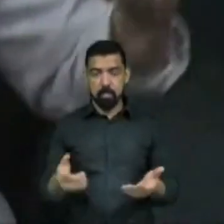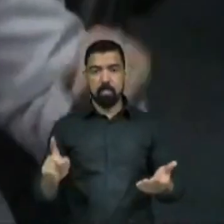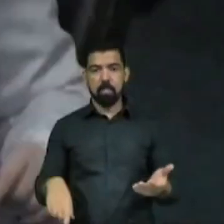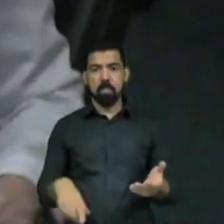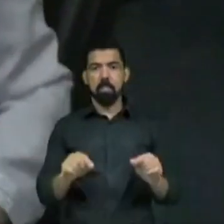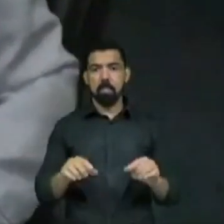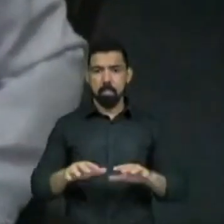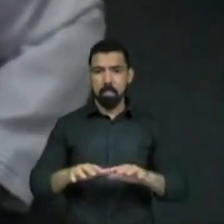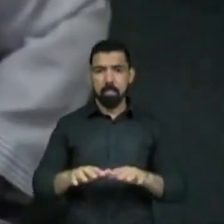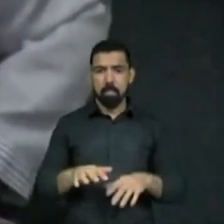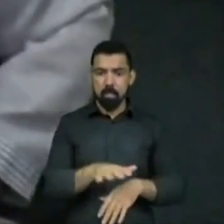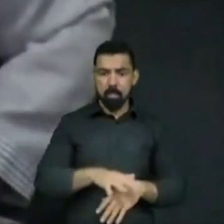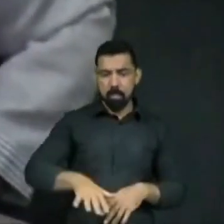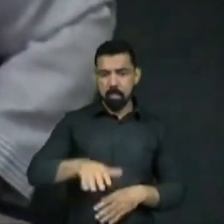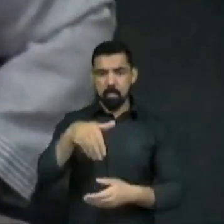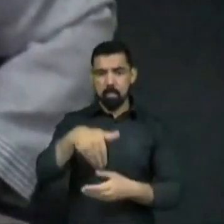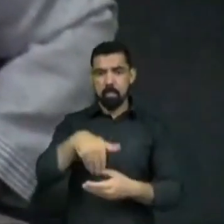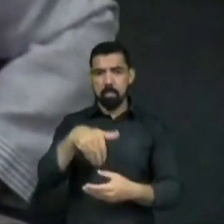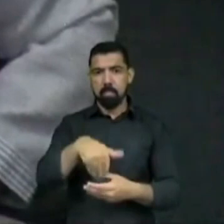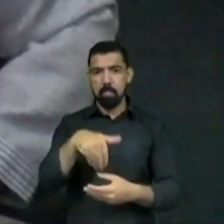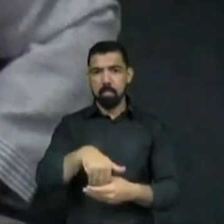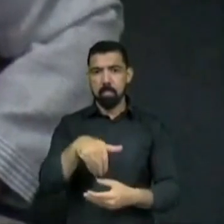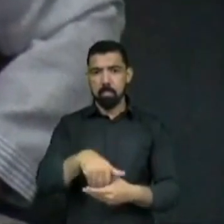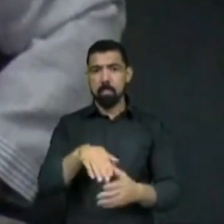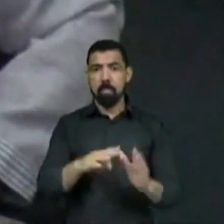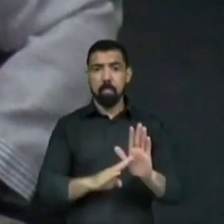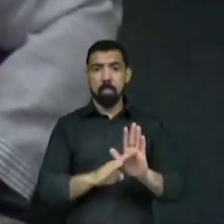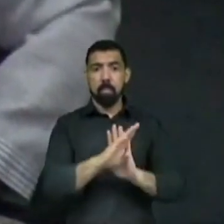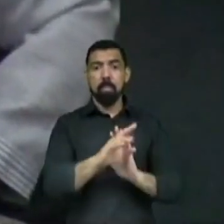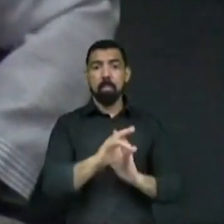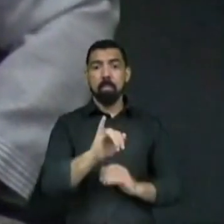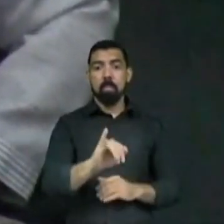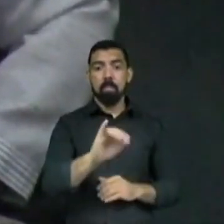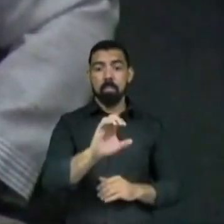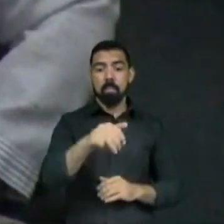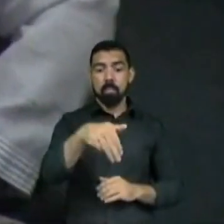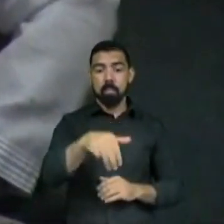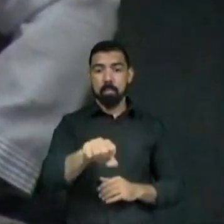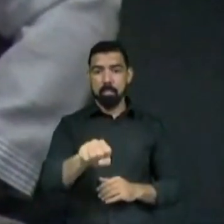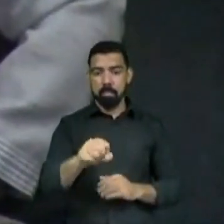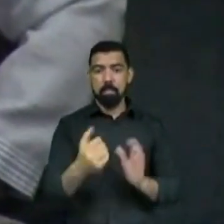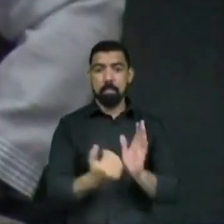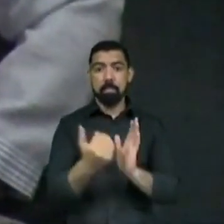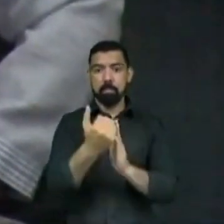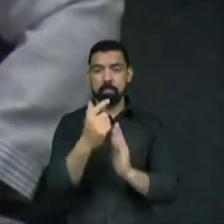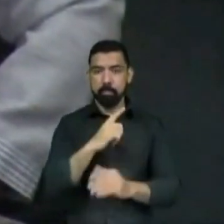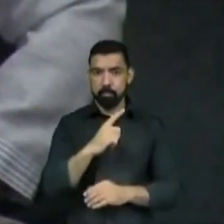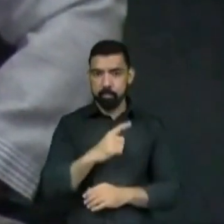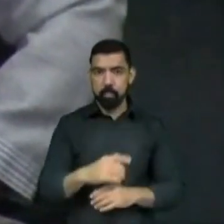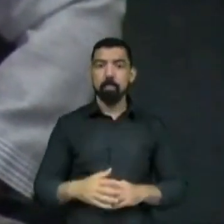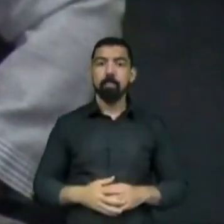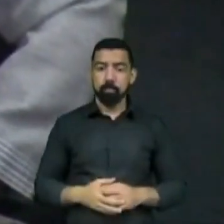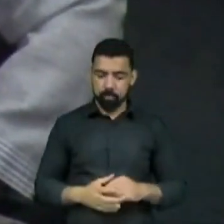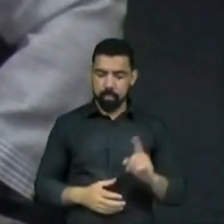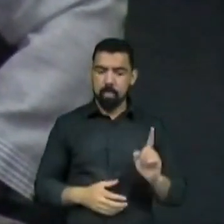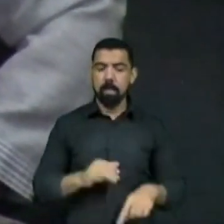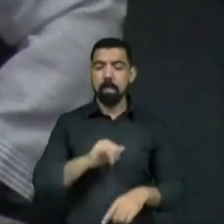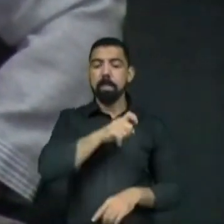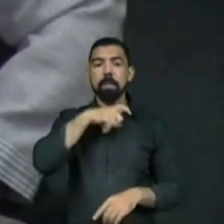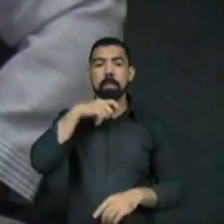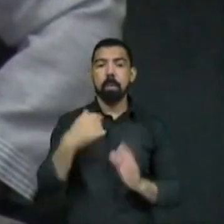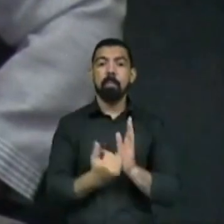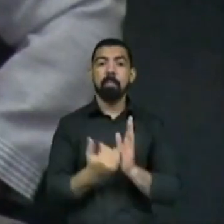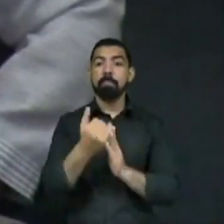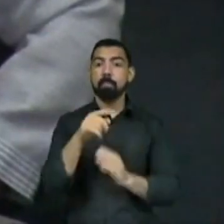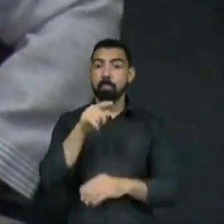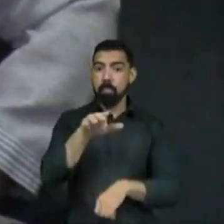arena para votar aumento de custo no seu bolso. Aumento de impostos para